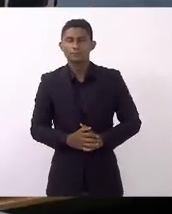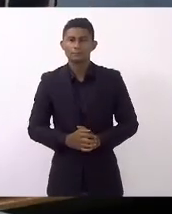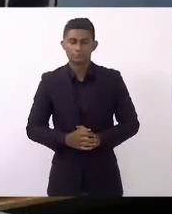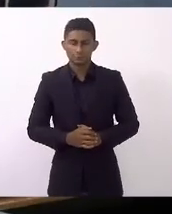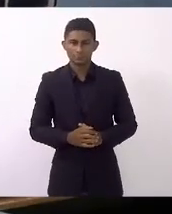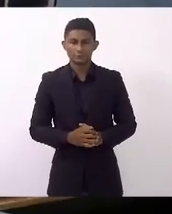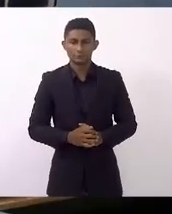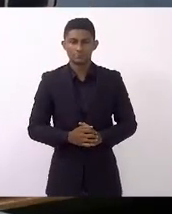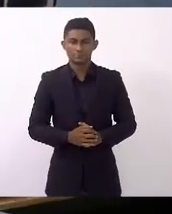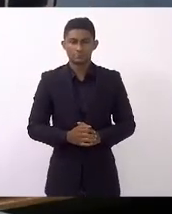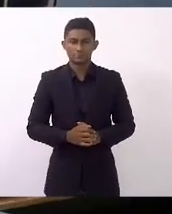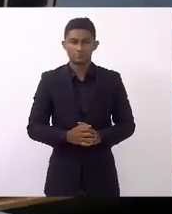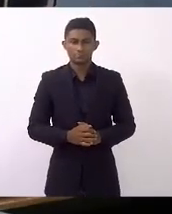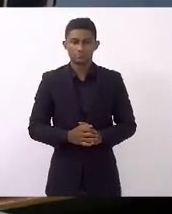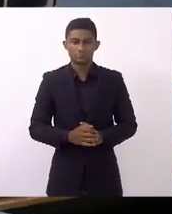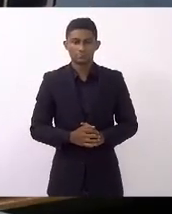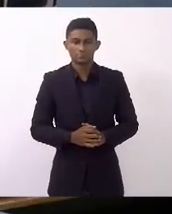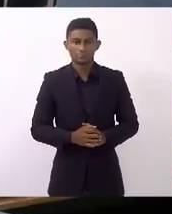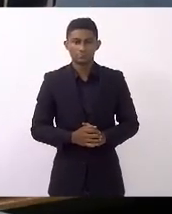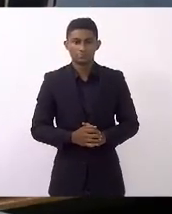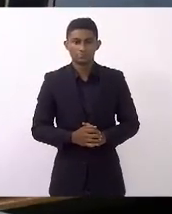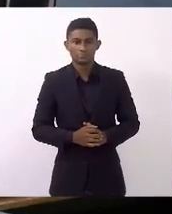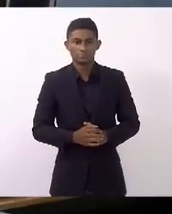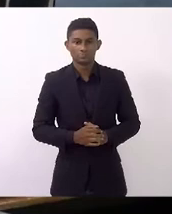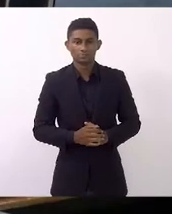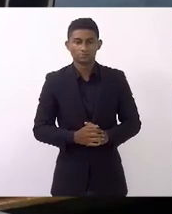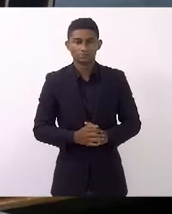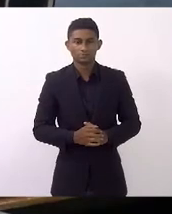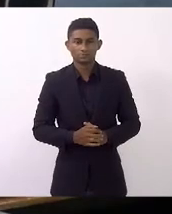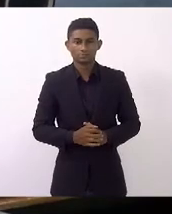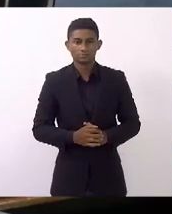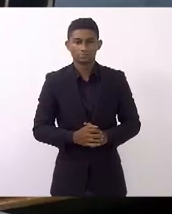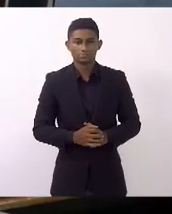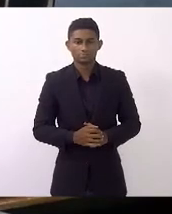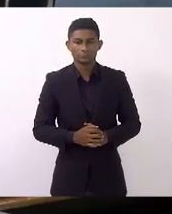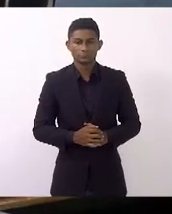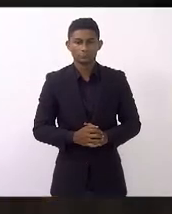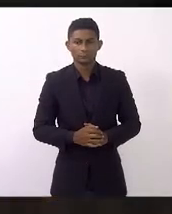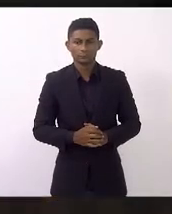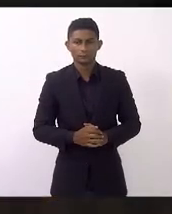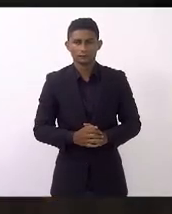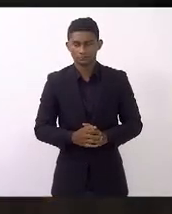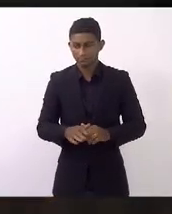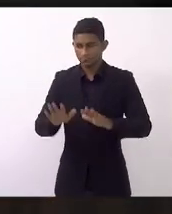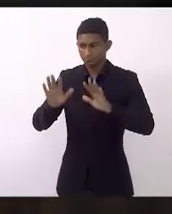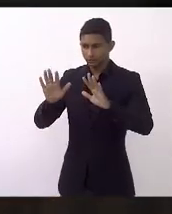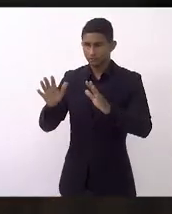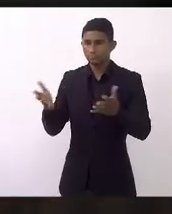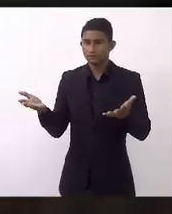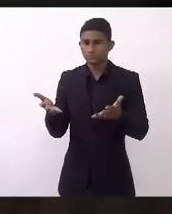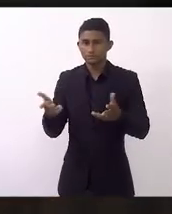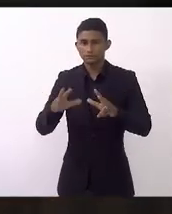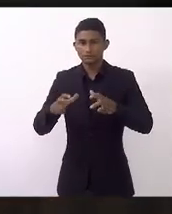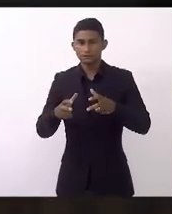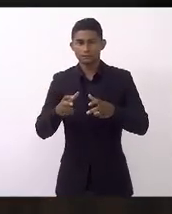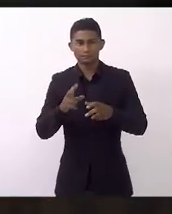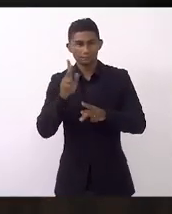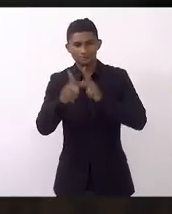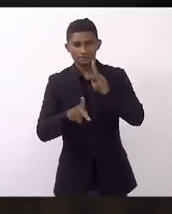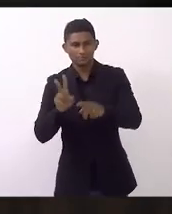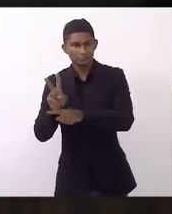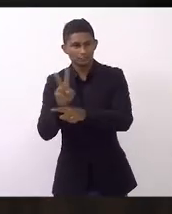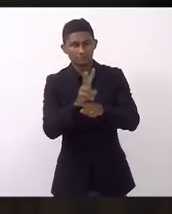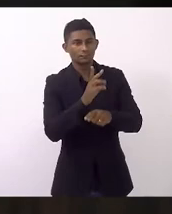Tem que ser cedo. Volta cedo. Supressiva. Deputado Márcio, enquanto isso, vamos à defesa do consumidor. Para emitir parecer, deputada